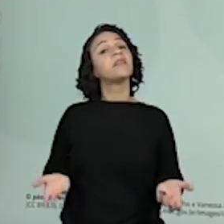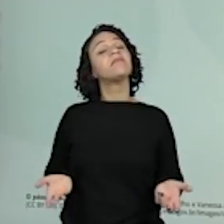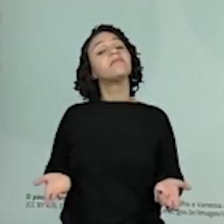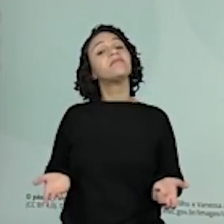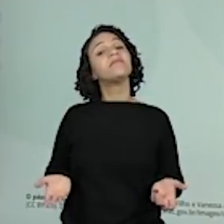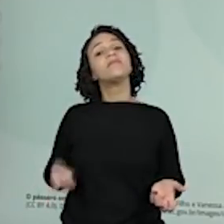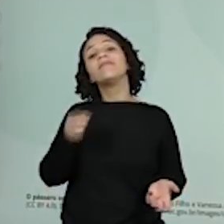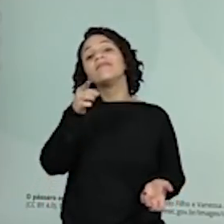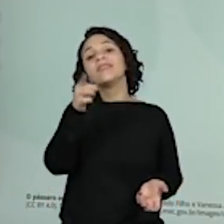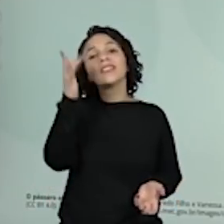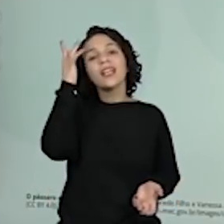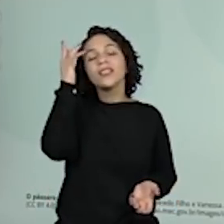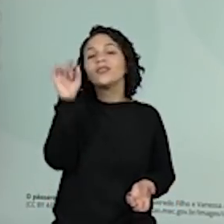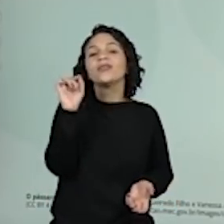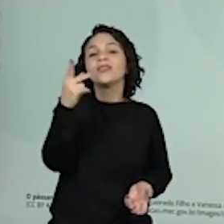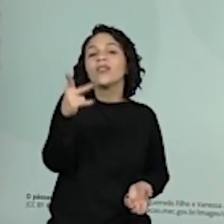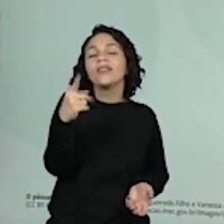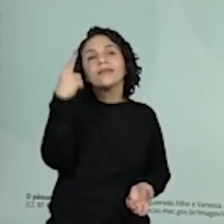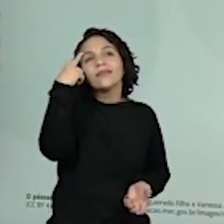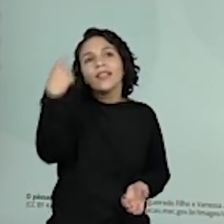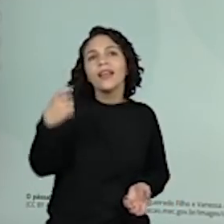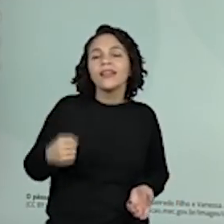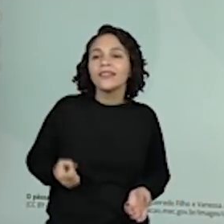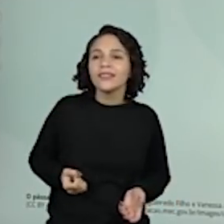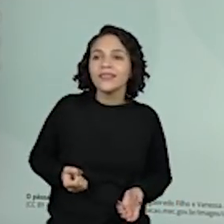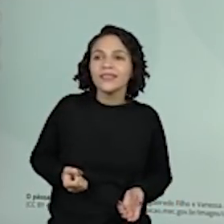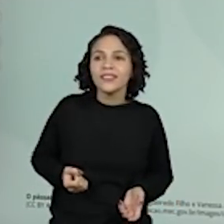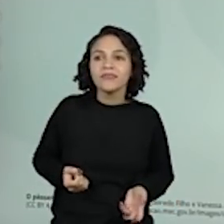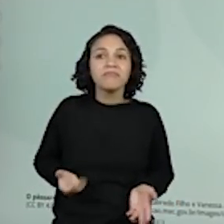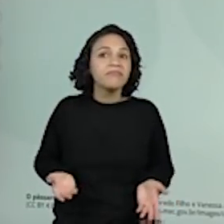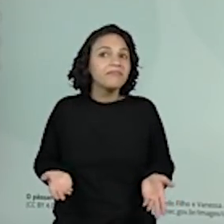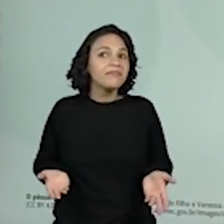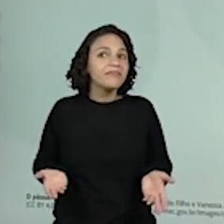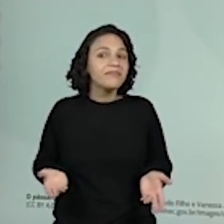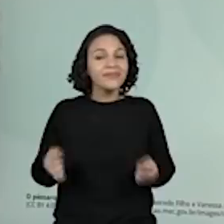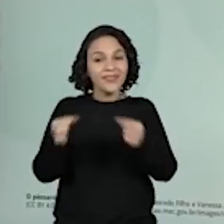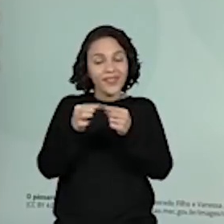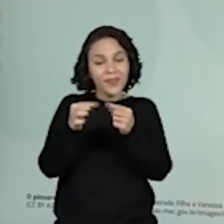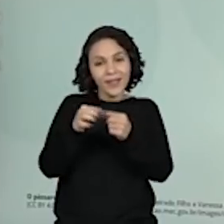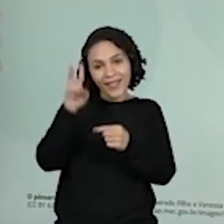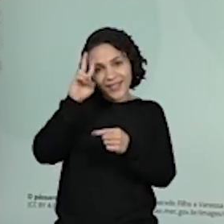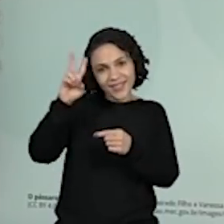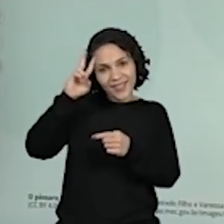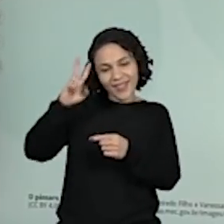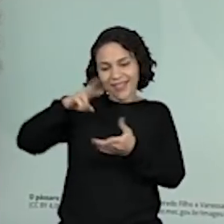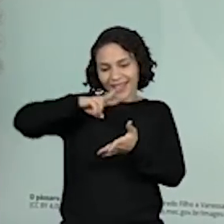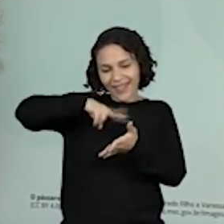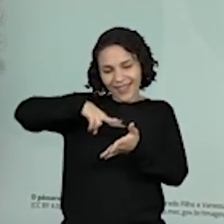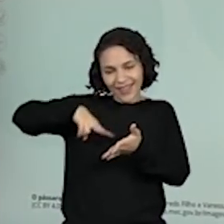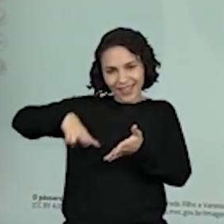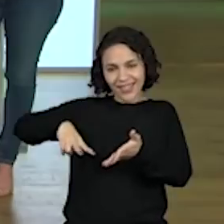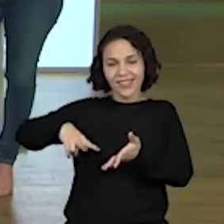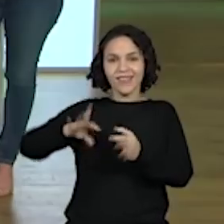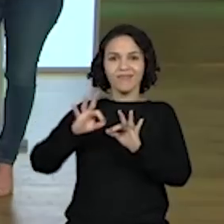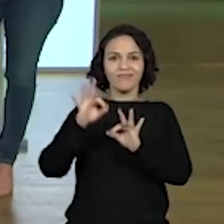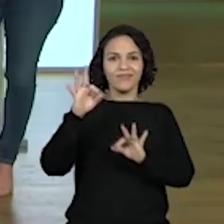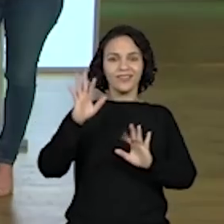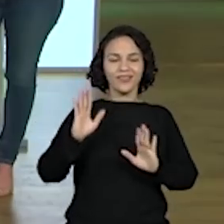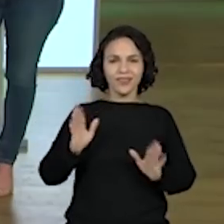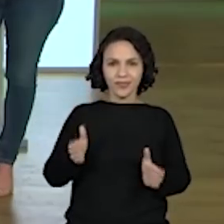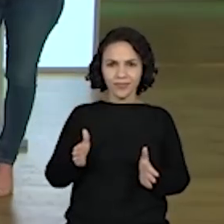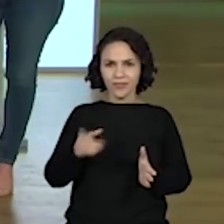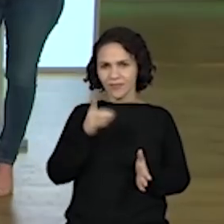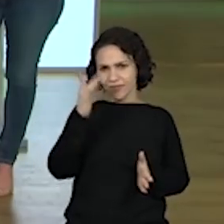você? Você o que acha? Qual é o seu palpite? De acordo aí com a história que a gente já leu, em grande parte, ela